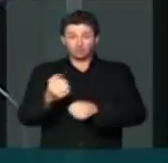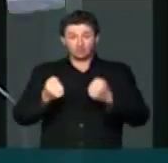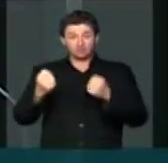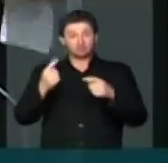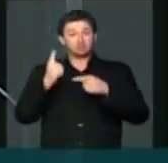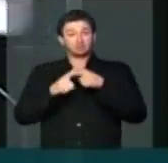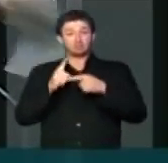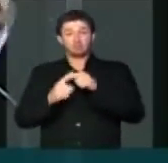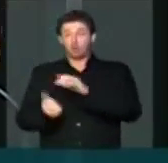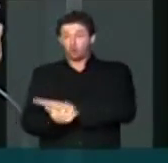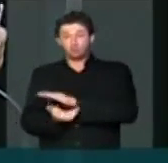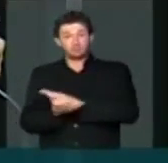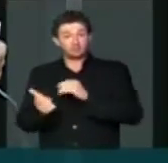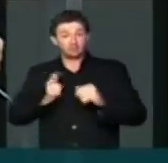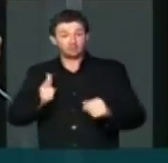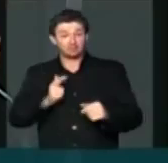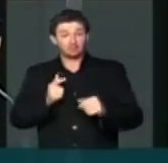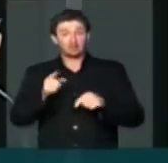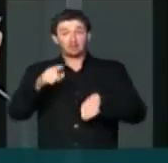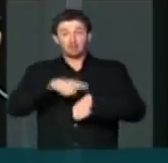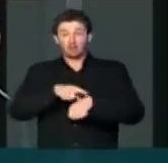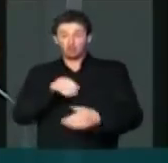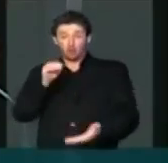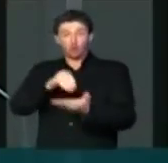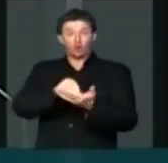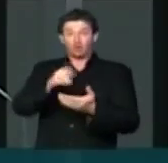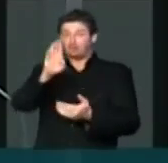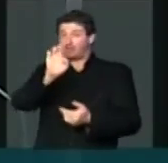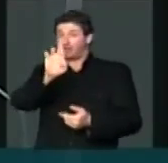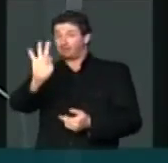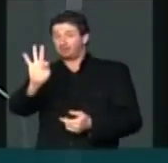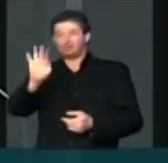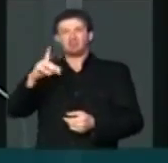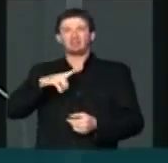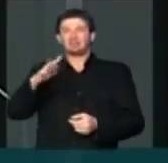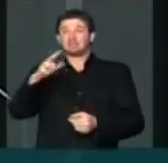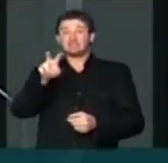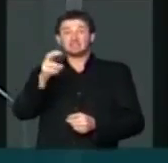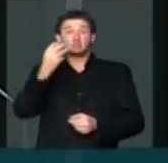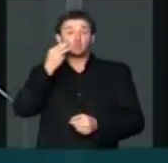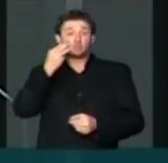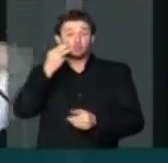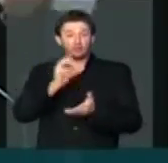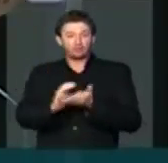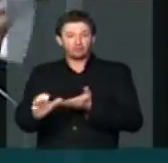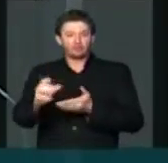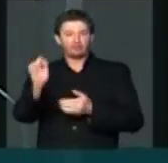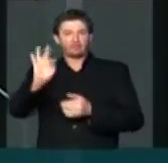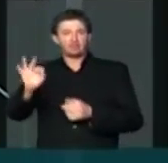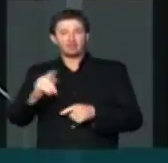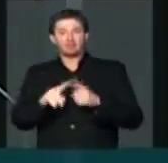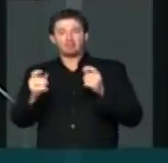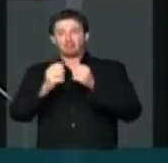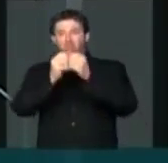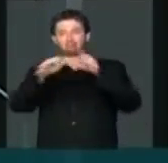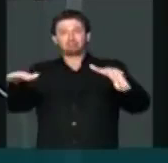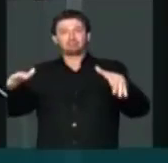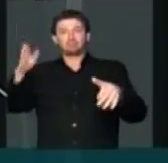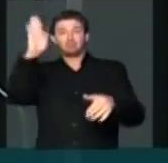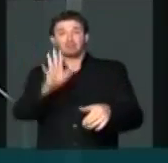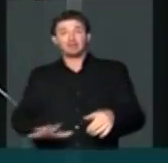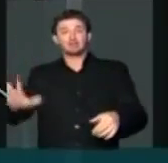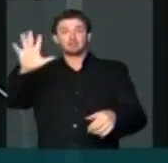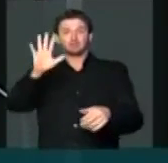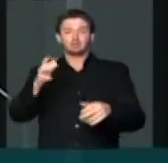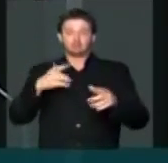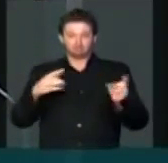por conta da corrupção no processo de implantação do BRT. São 5 bilhões de investimento federal que se perderam em quase todo o país.